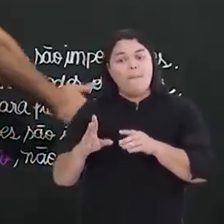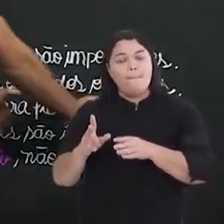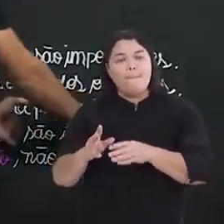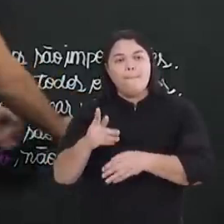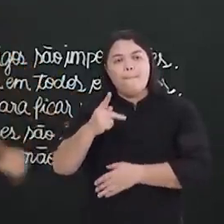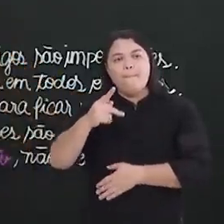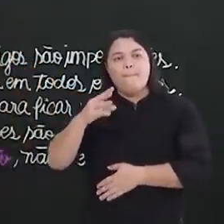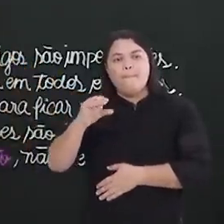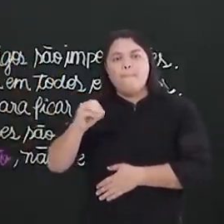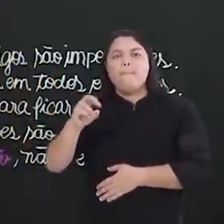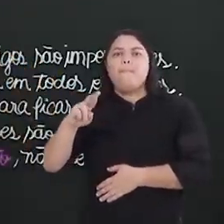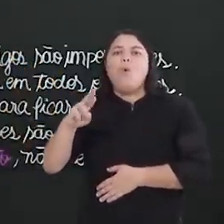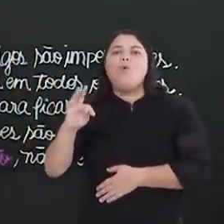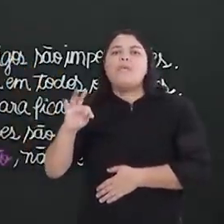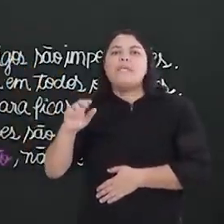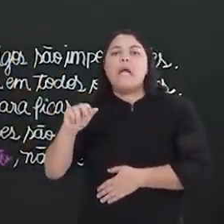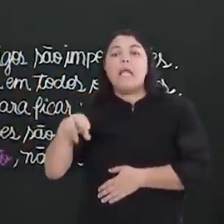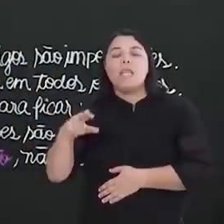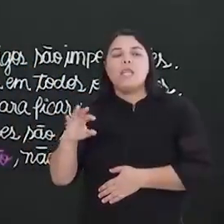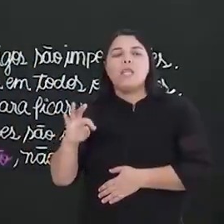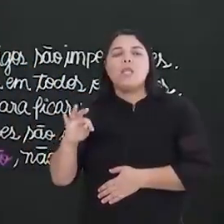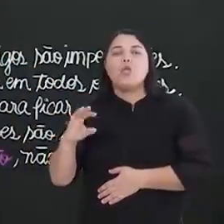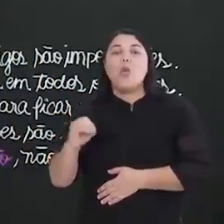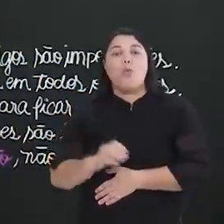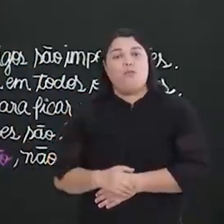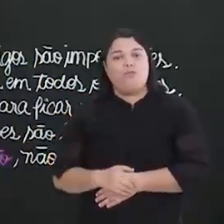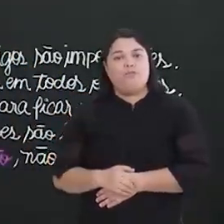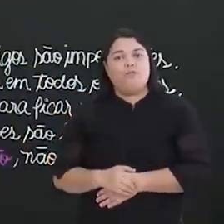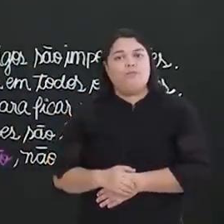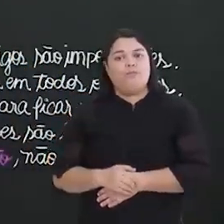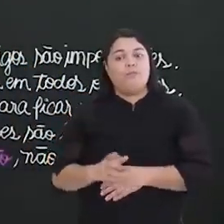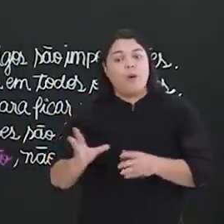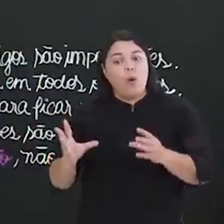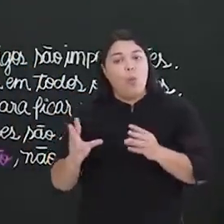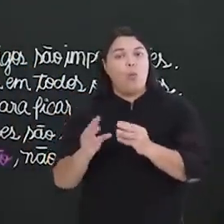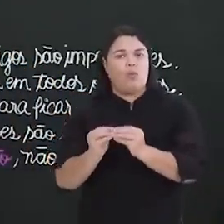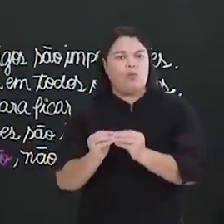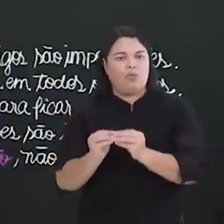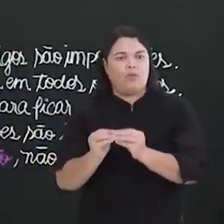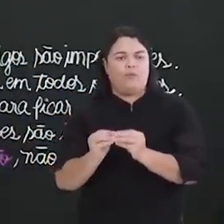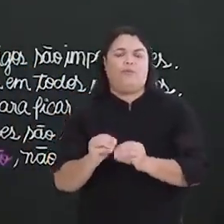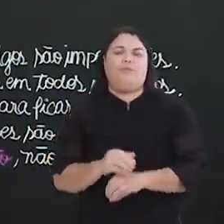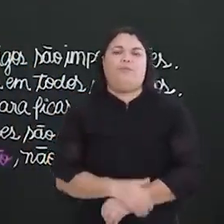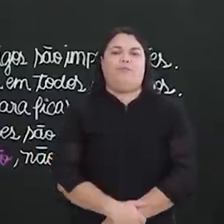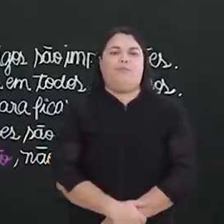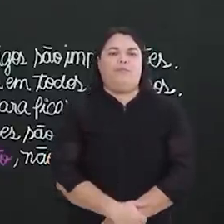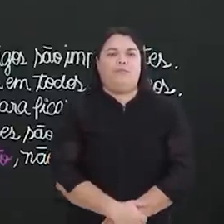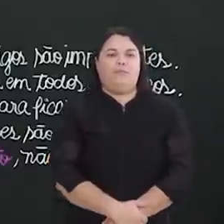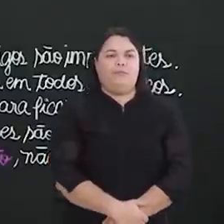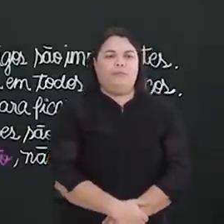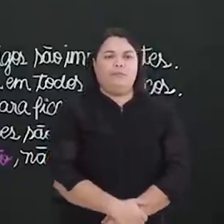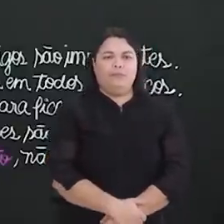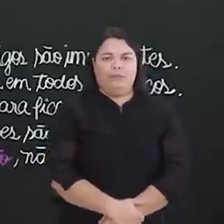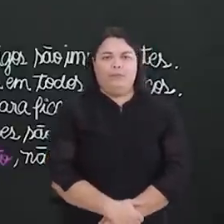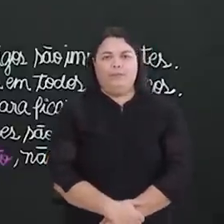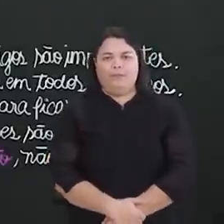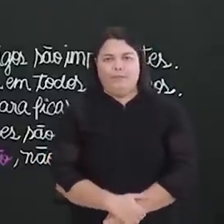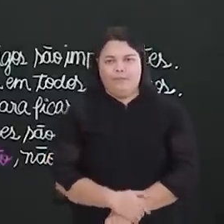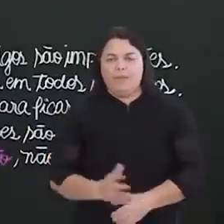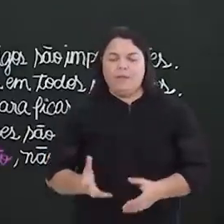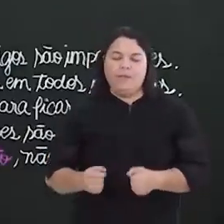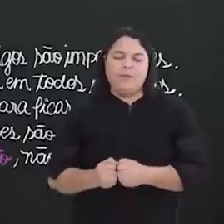independentes. Não demore. Há pouco tempo para a conclusão. Uma não depende da outra, mas essa relação pode